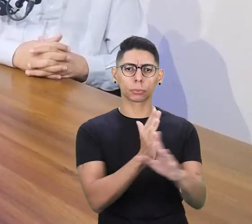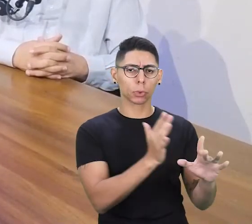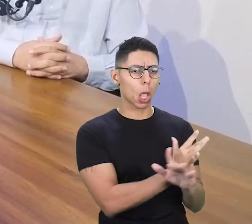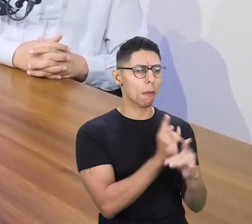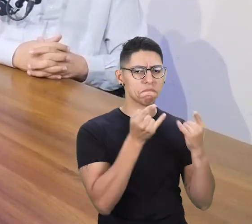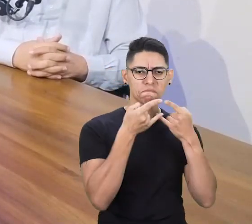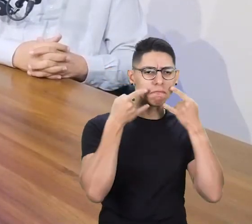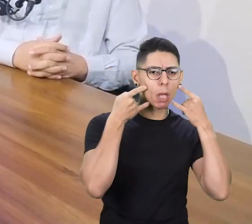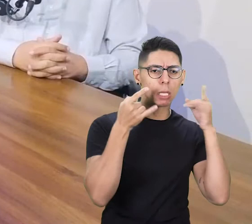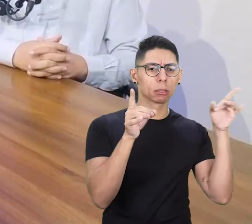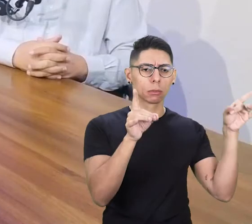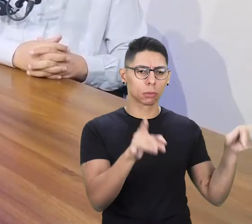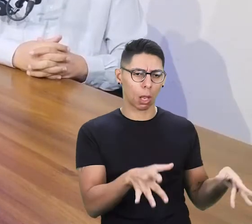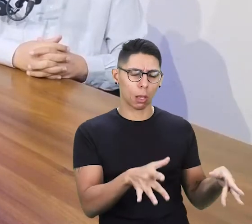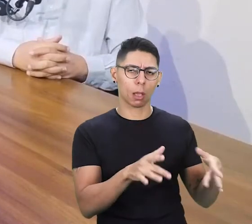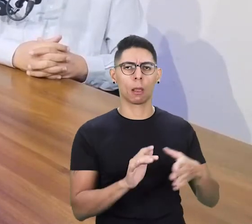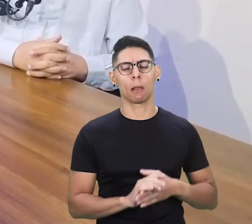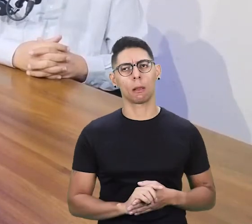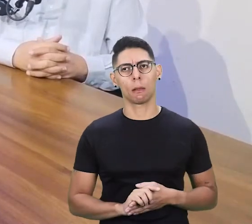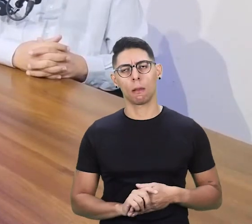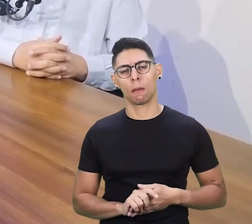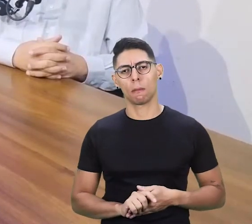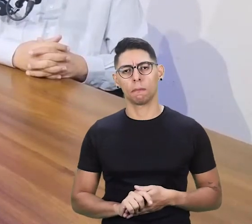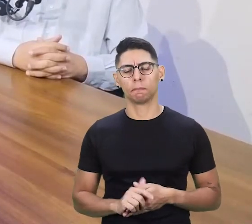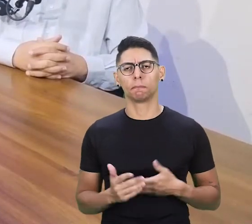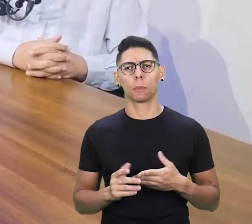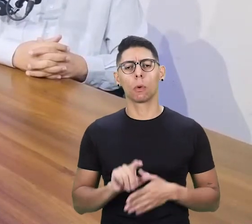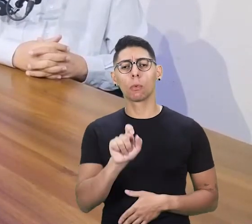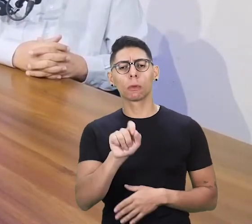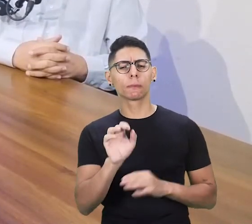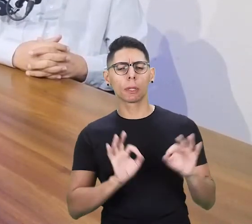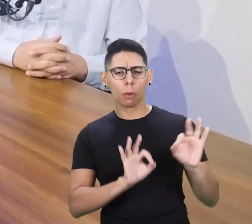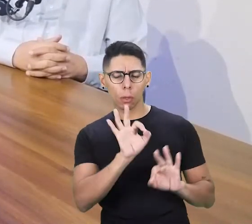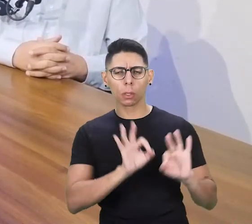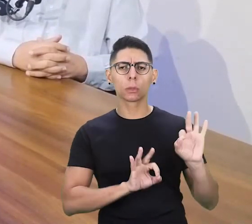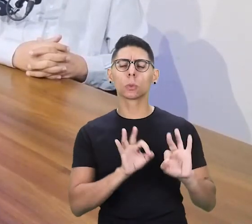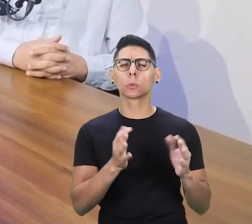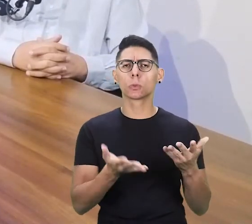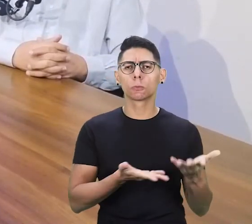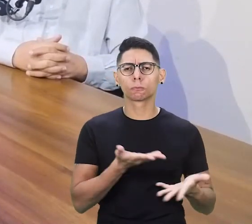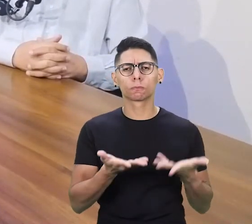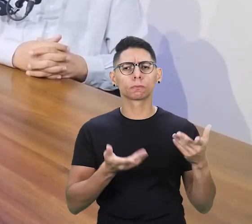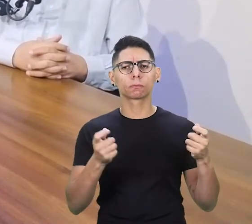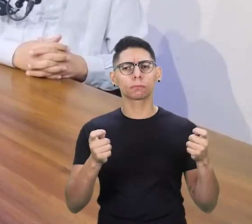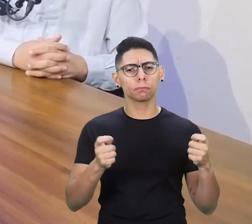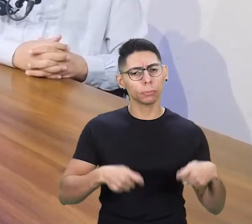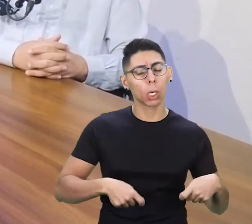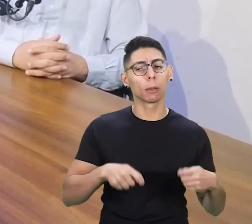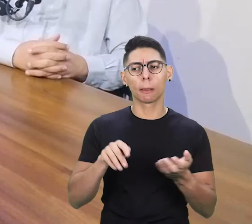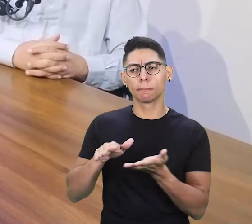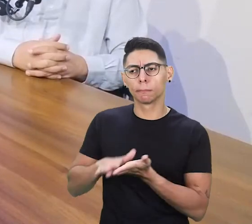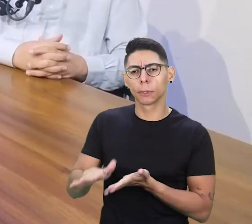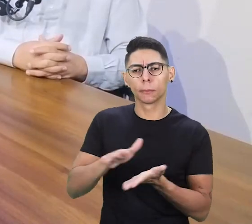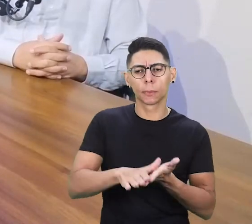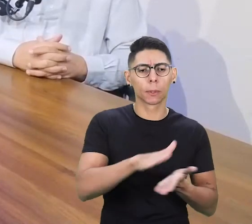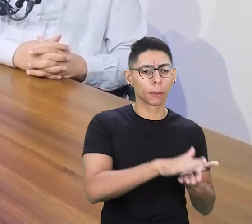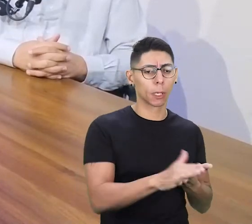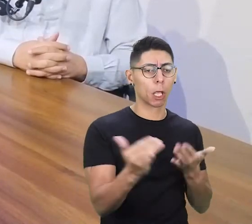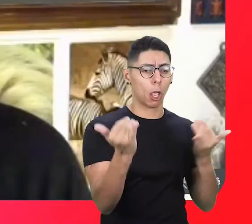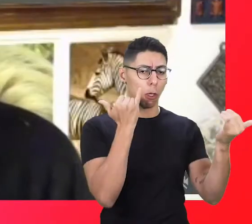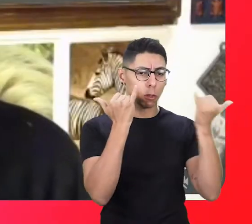mais máscara, etc. O que é que você tem preparado aí para soltar, lançar e nos